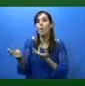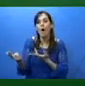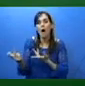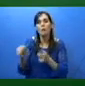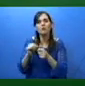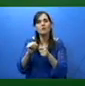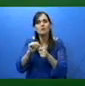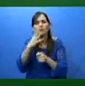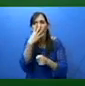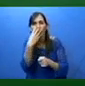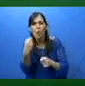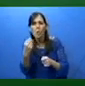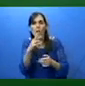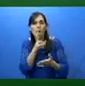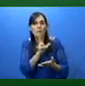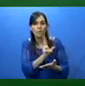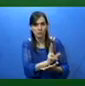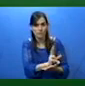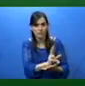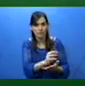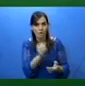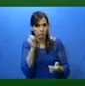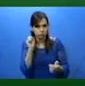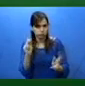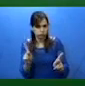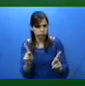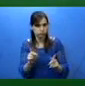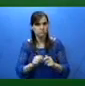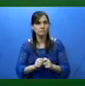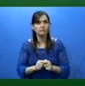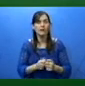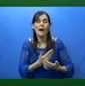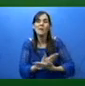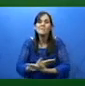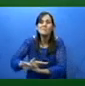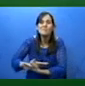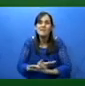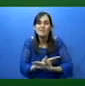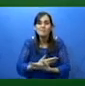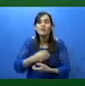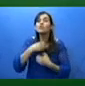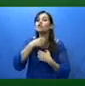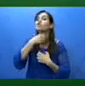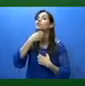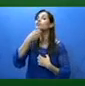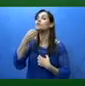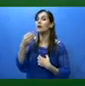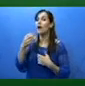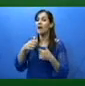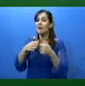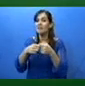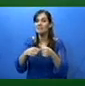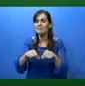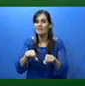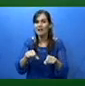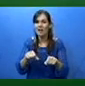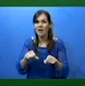respondermos aquelas questões, aquele quadro. Vai lá. Um bebê de girafa desenvolve-se no corpo da mãe por cerca